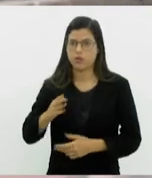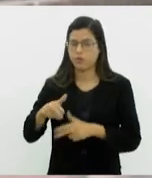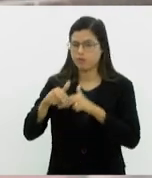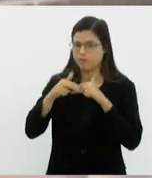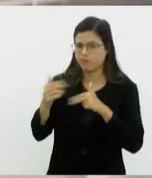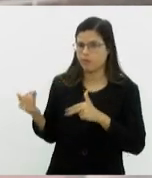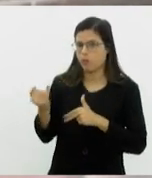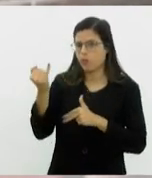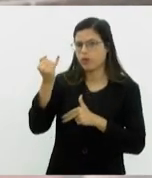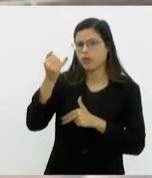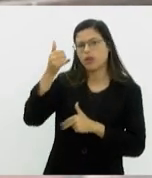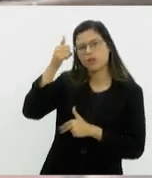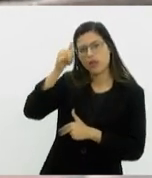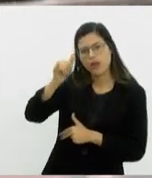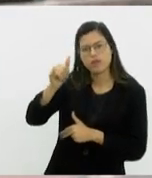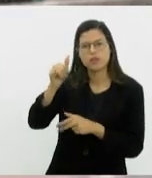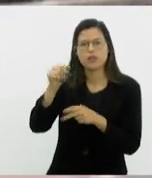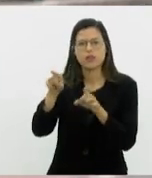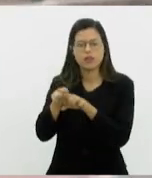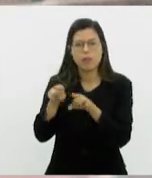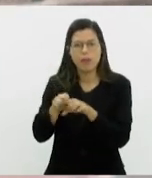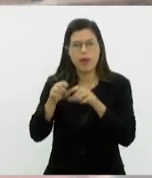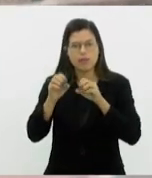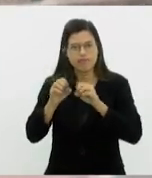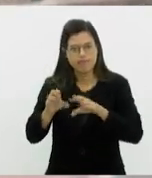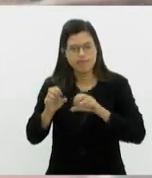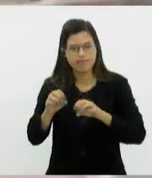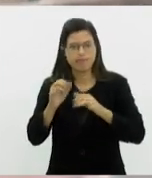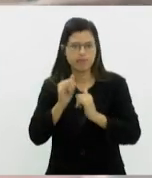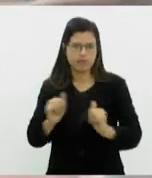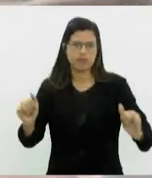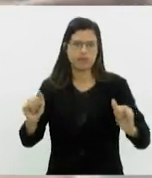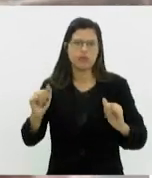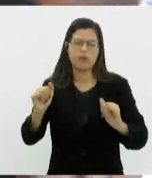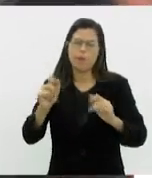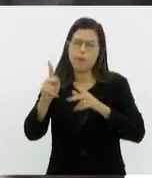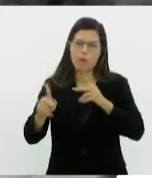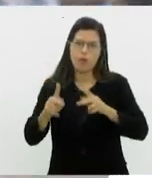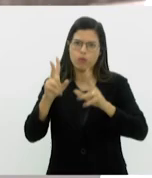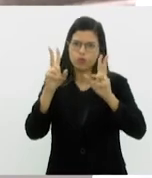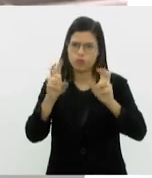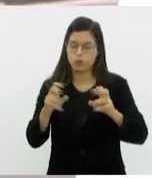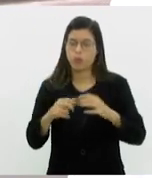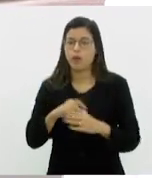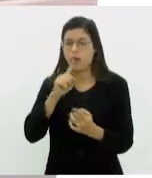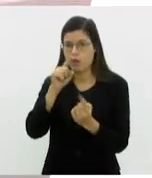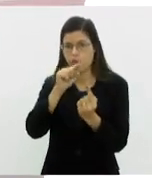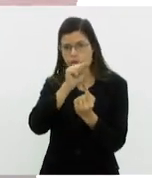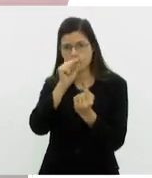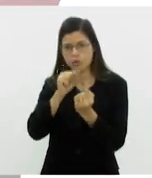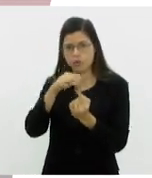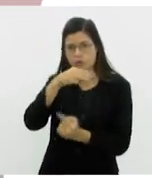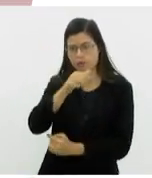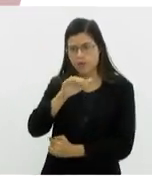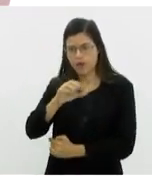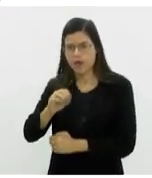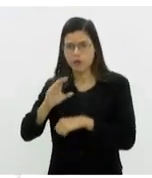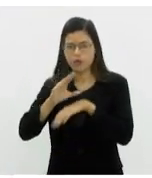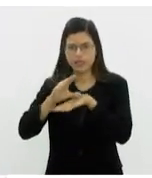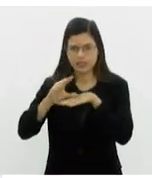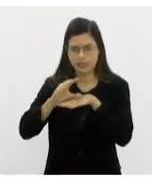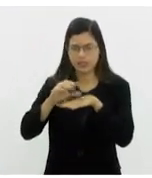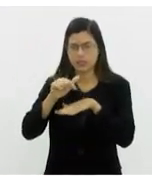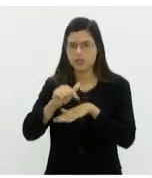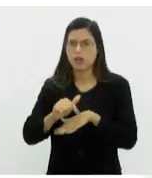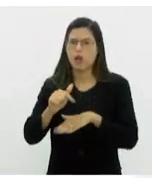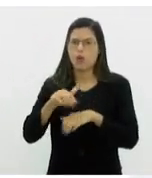de prevenção, de conscientização da população sobre o tema, né? É esse o objetivo principal da campanha Maio Cinza. Nós vamos conversar agora com